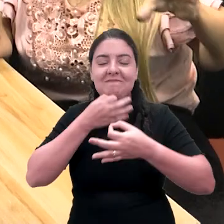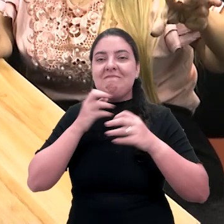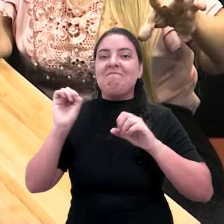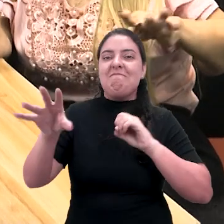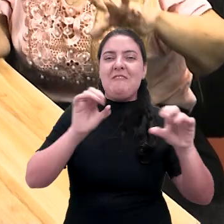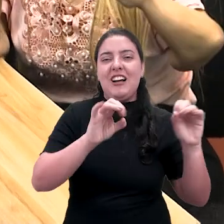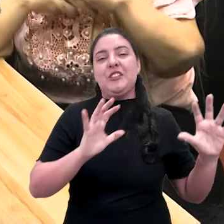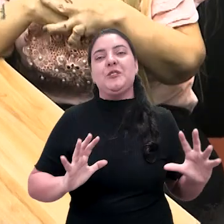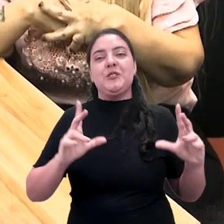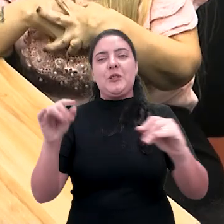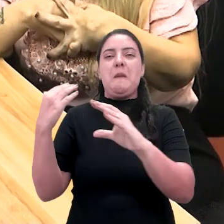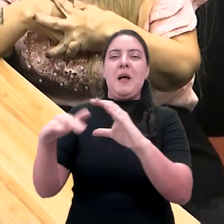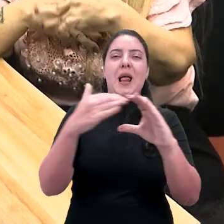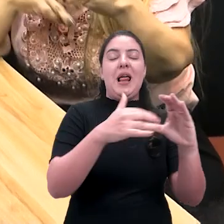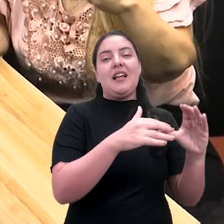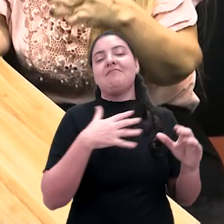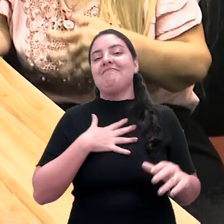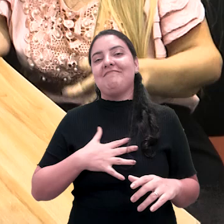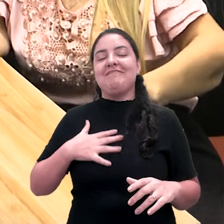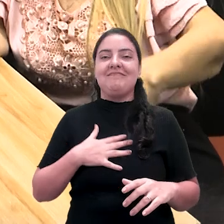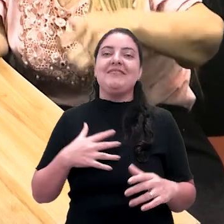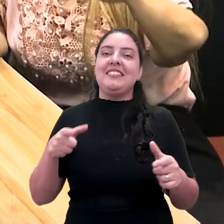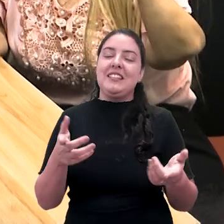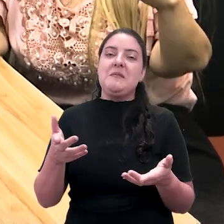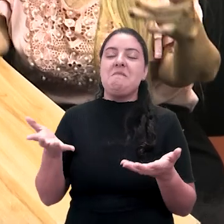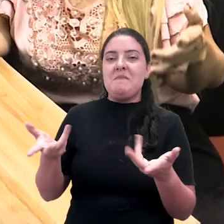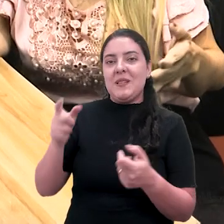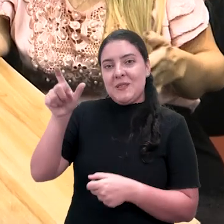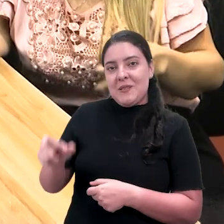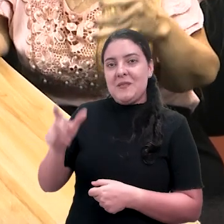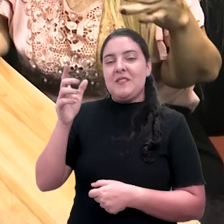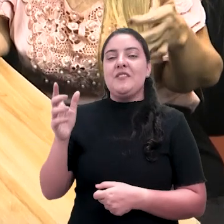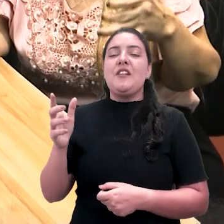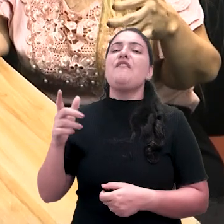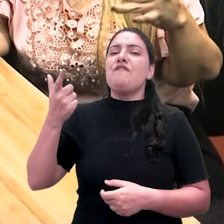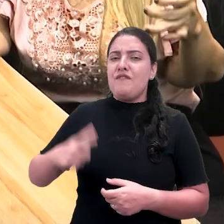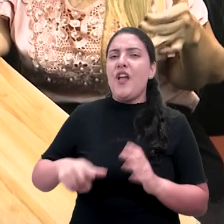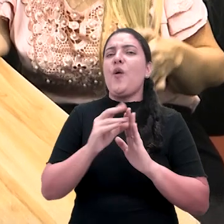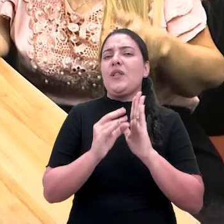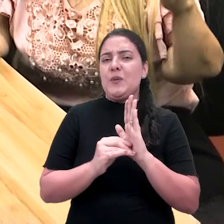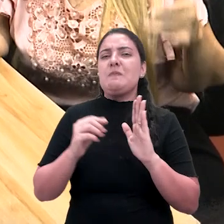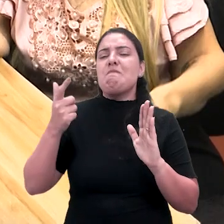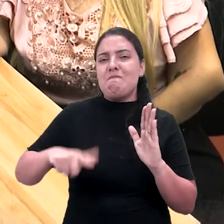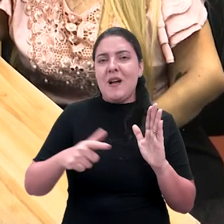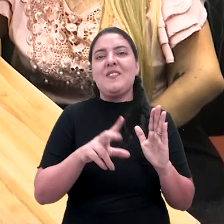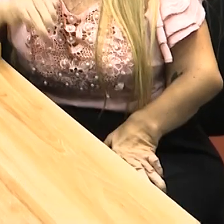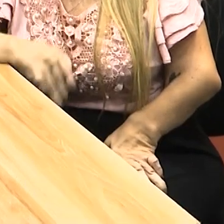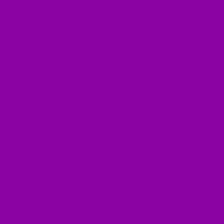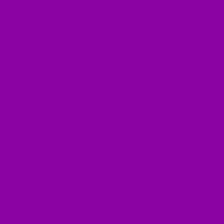plataformas que você tem. É um prazer aqui estar com essa pessoa maravilhosa. Vem muito mais, a gente espera inspirar cada vez mais.